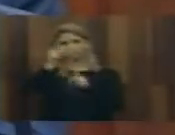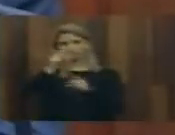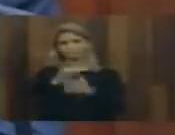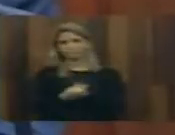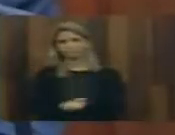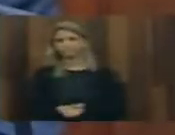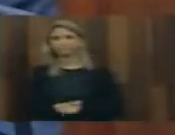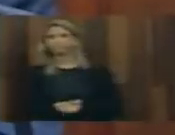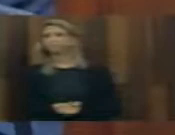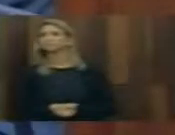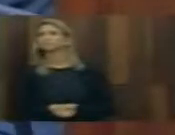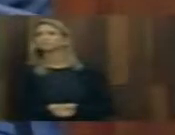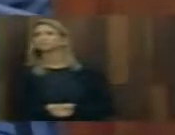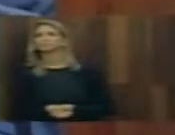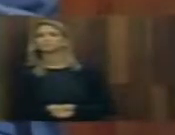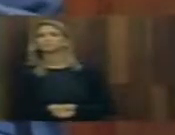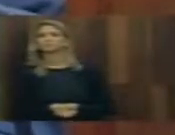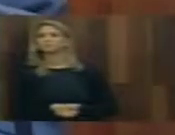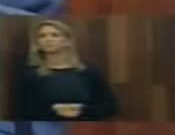vereador.